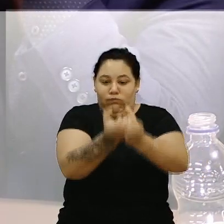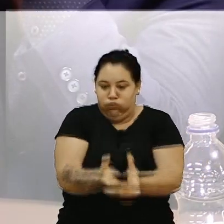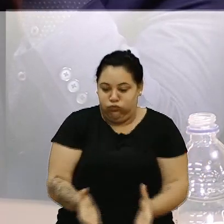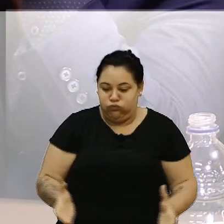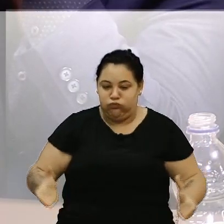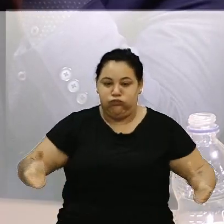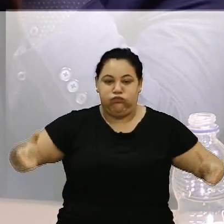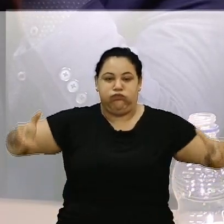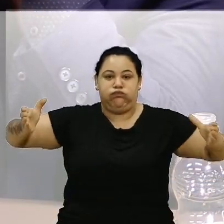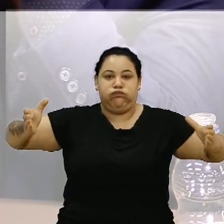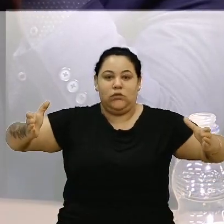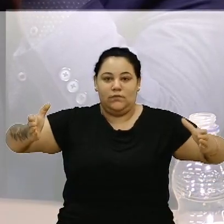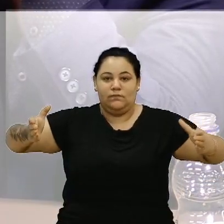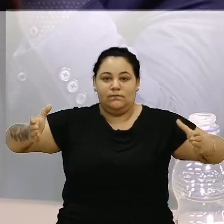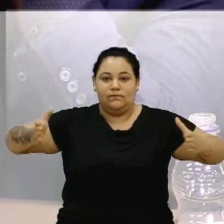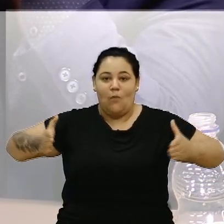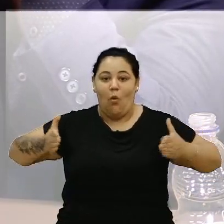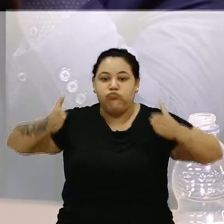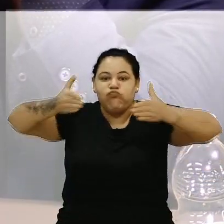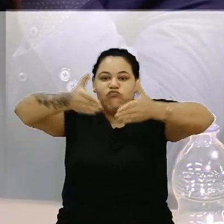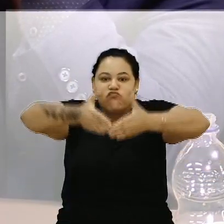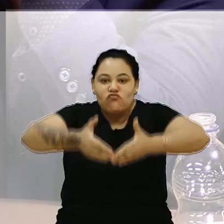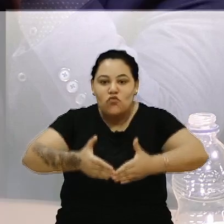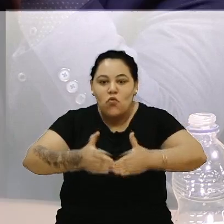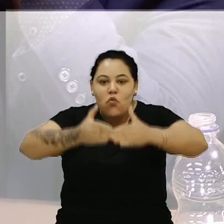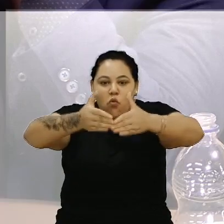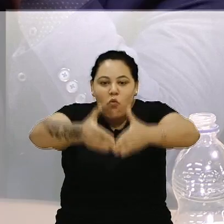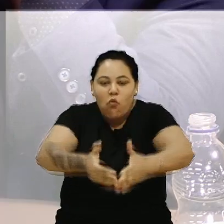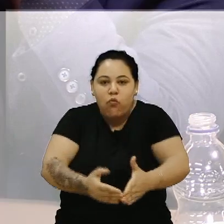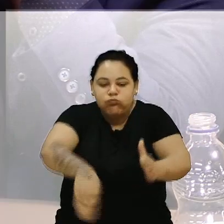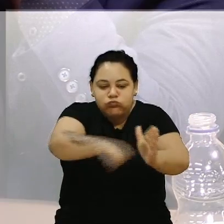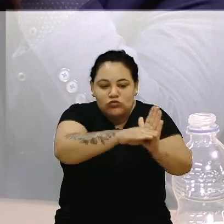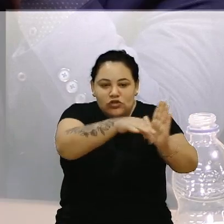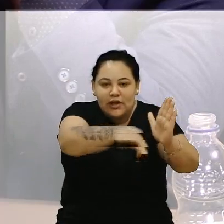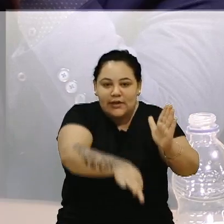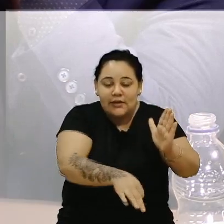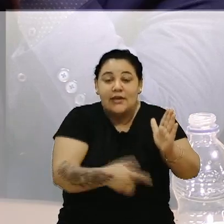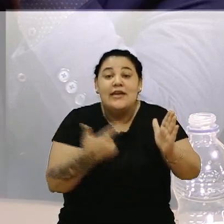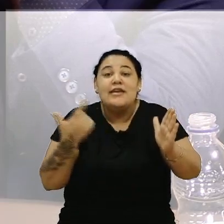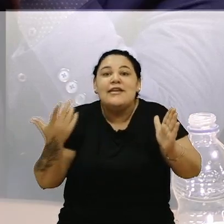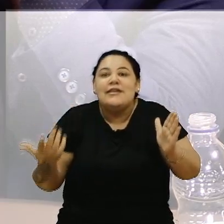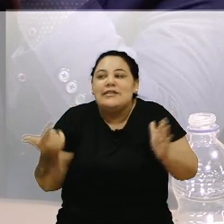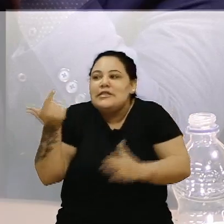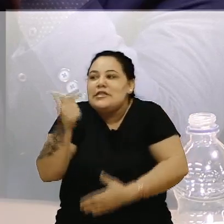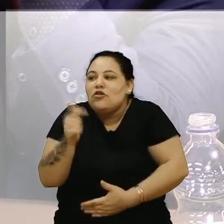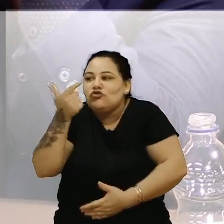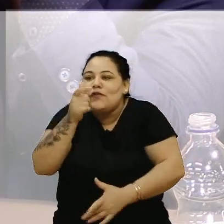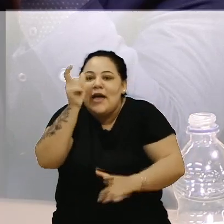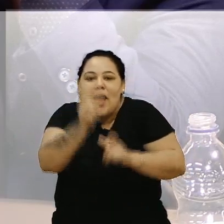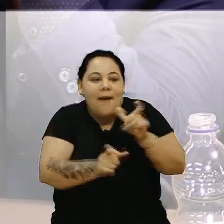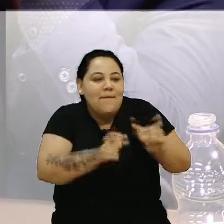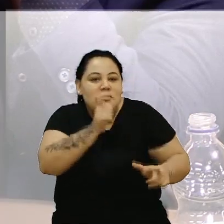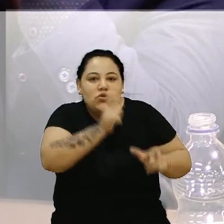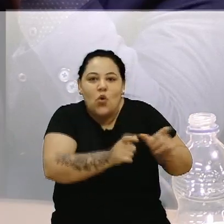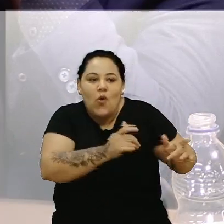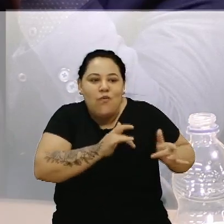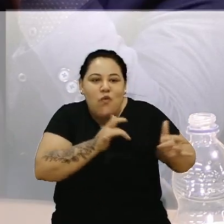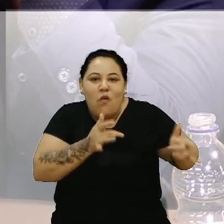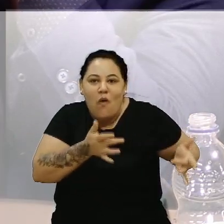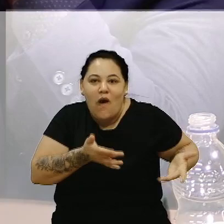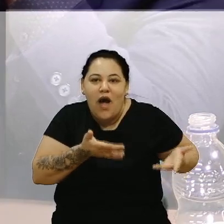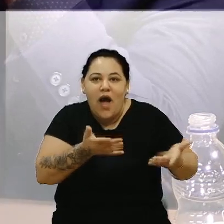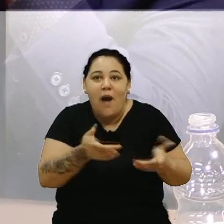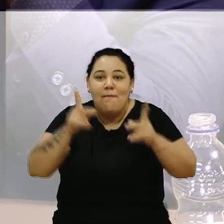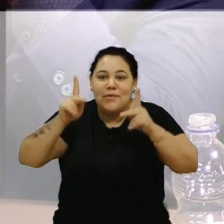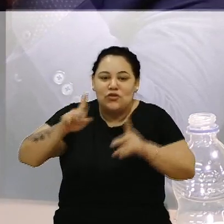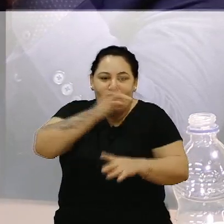América? Olha, se não fossem essas pessoas, eu fico pensando, meu Deus do céu, as pessoas espontaneamente, né, se atirando na água, risco de